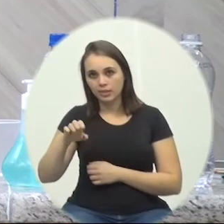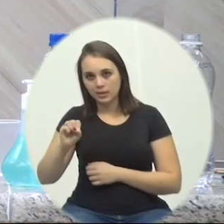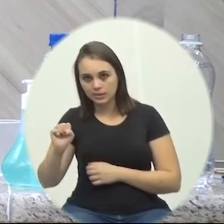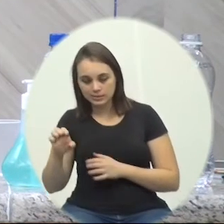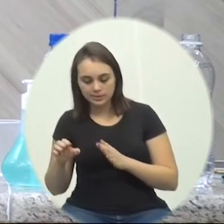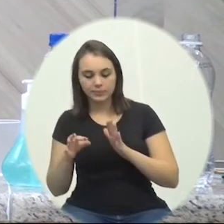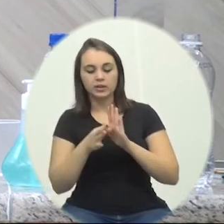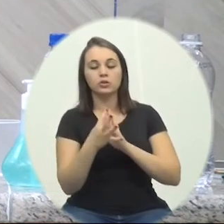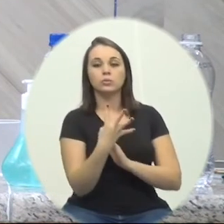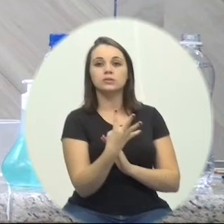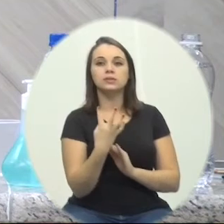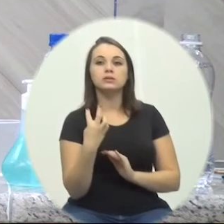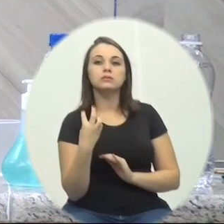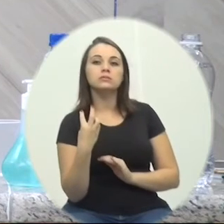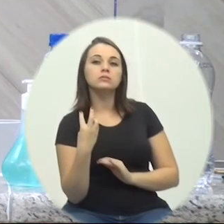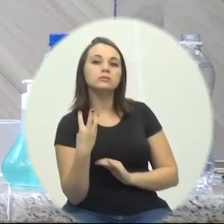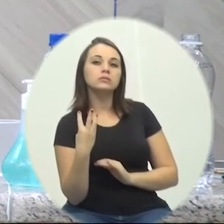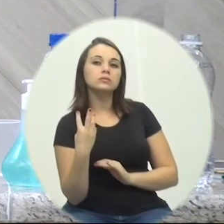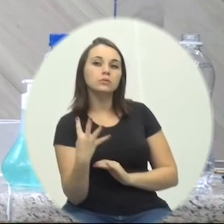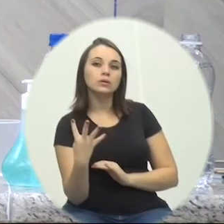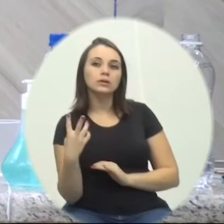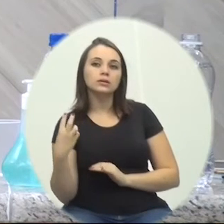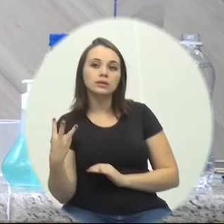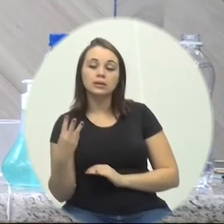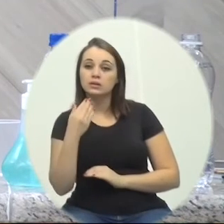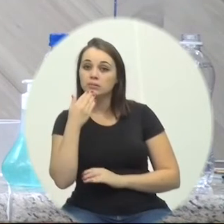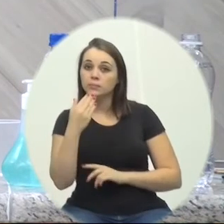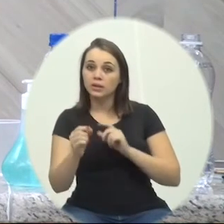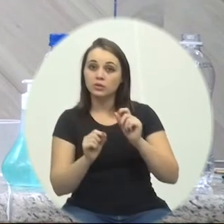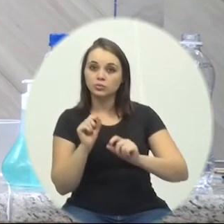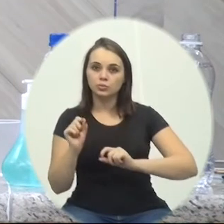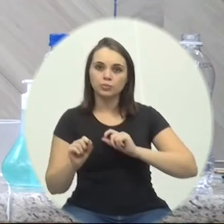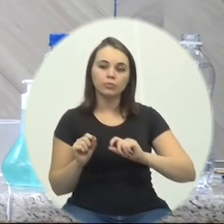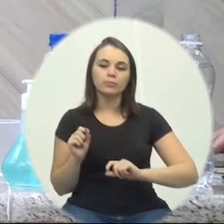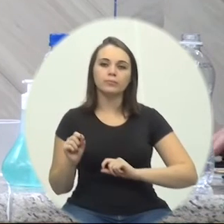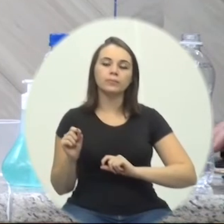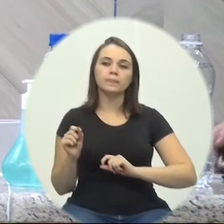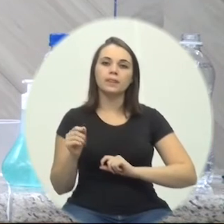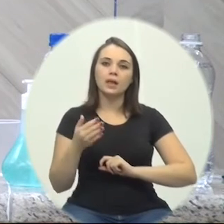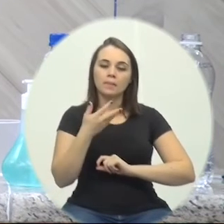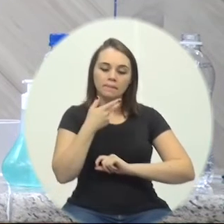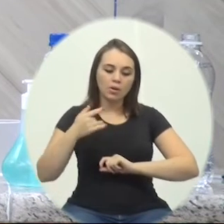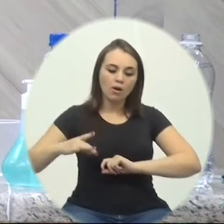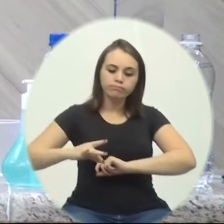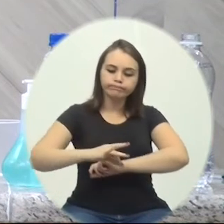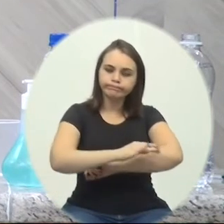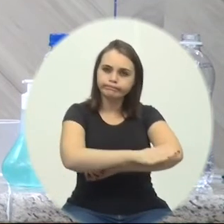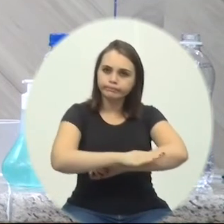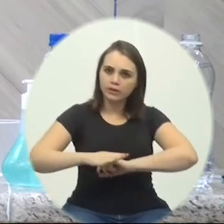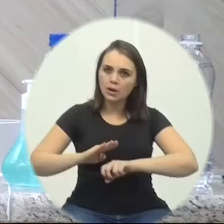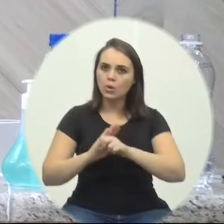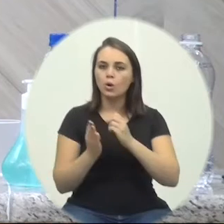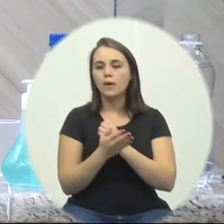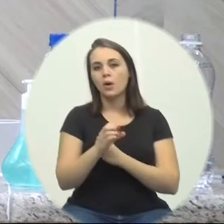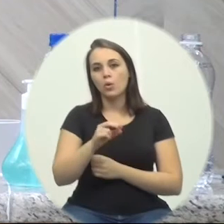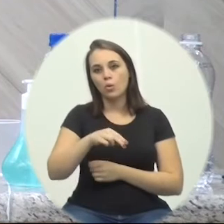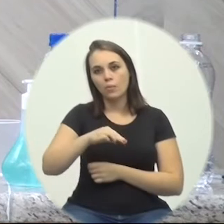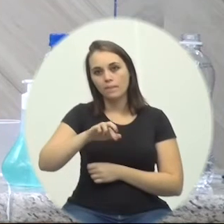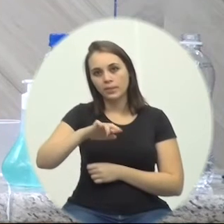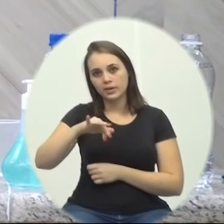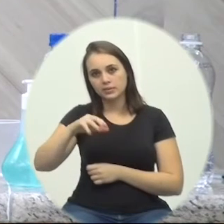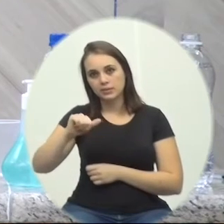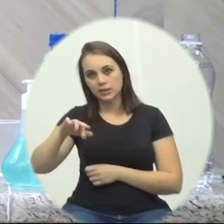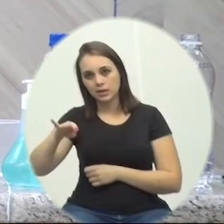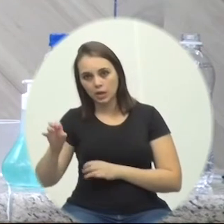443-2021, autor vereador Zairo José Casagrande, cobertura asfáltica da rua João Milioli, bairro Comerciário. Indicação